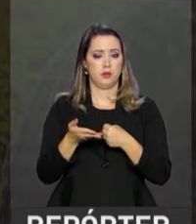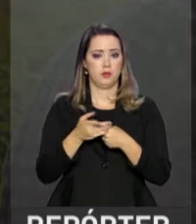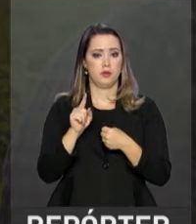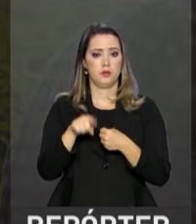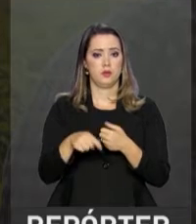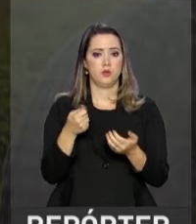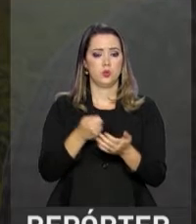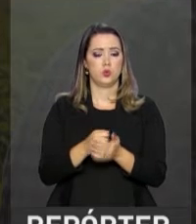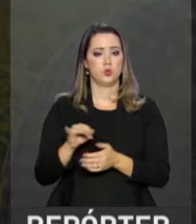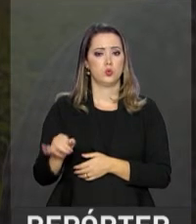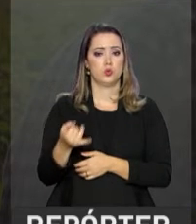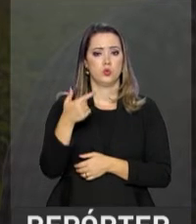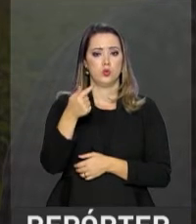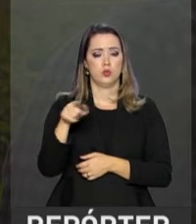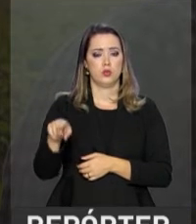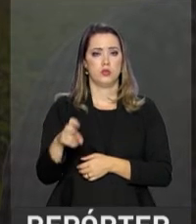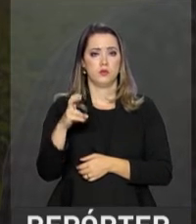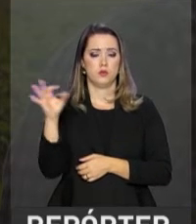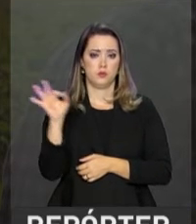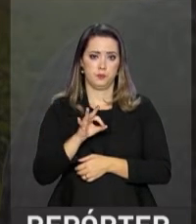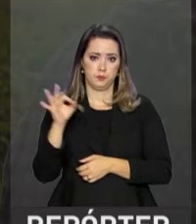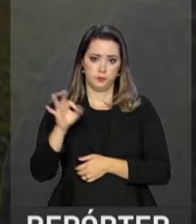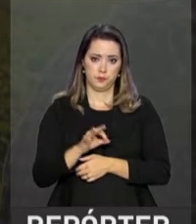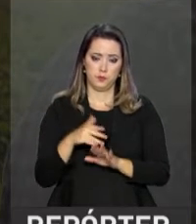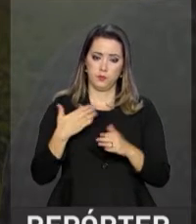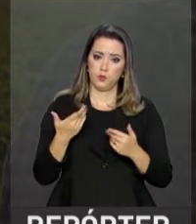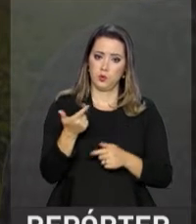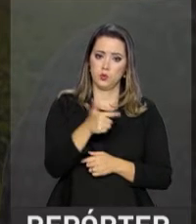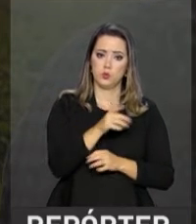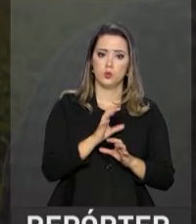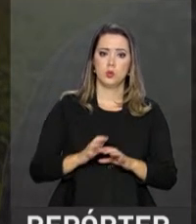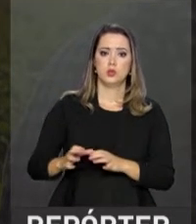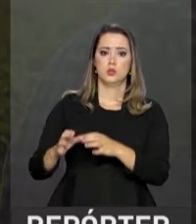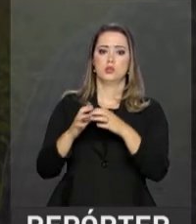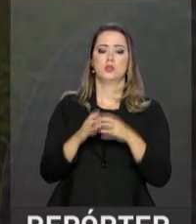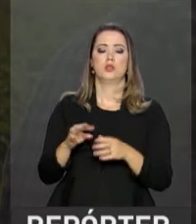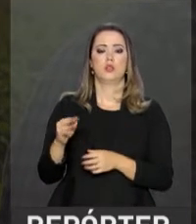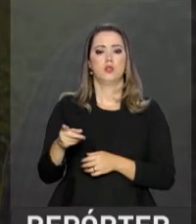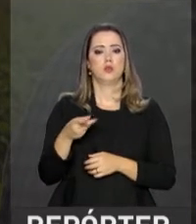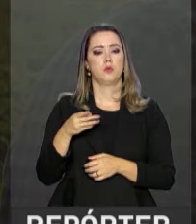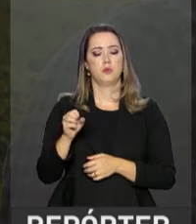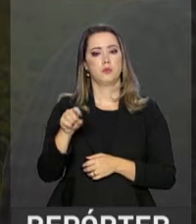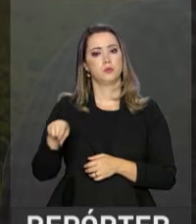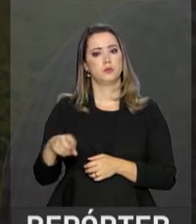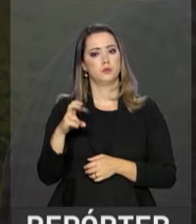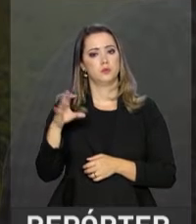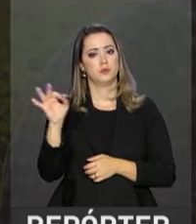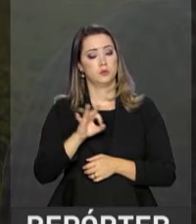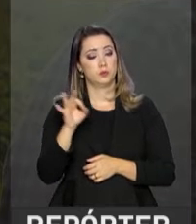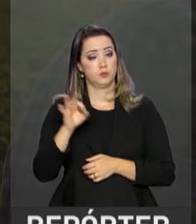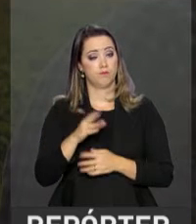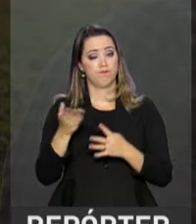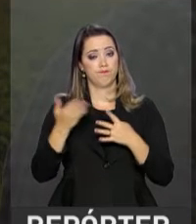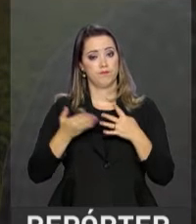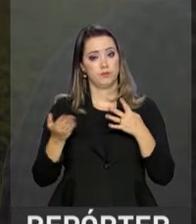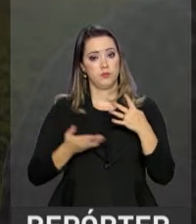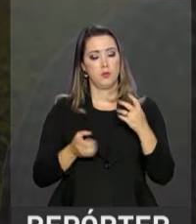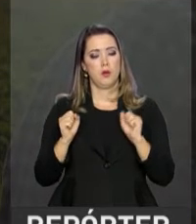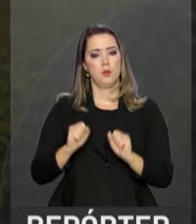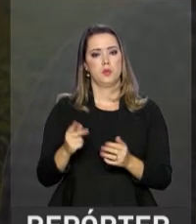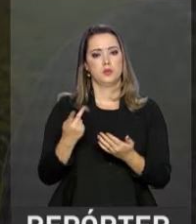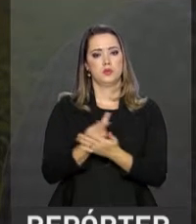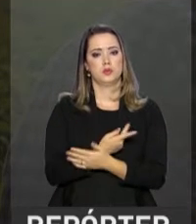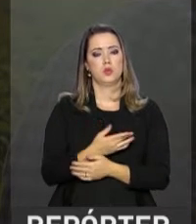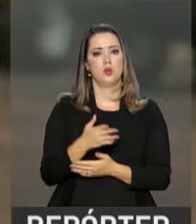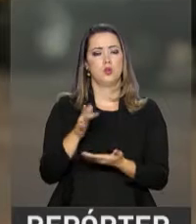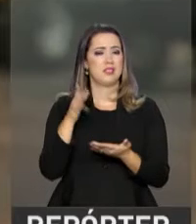é feito com juros de 7,5% ao ano. Para os outros, a taxa é de 8,5%. E o financiamento pode ser feito